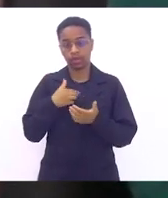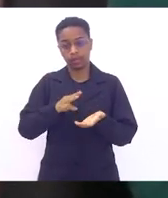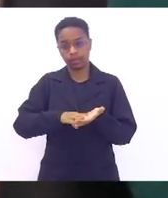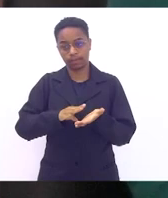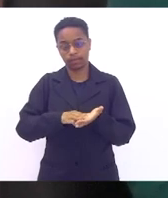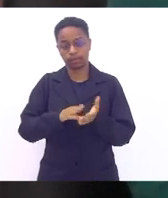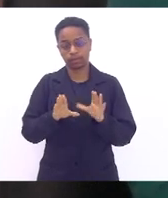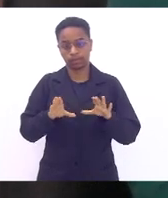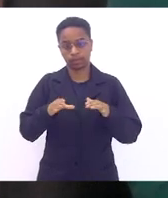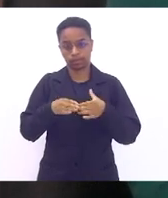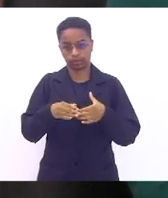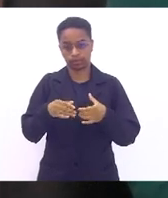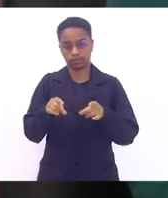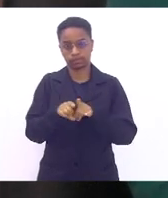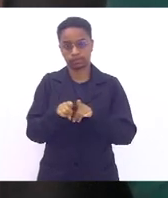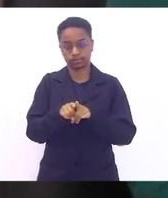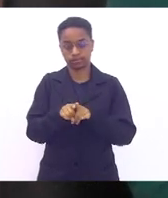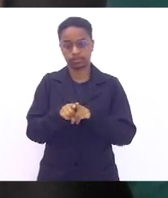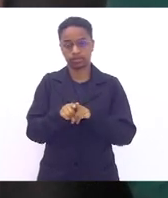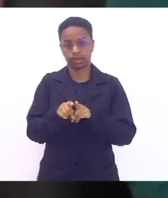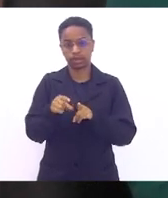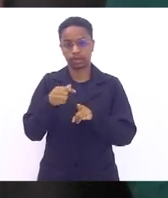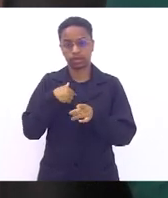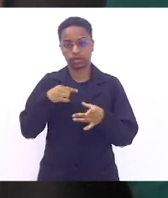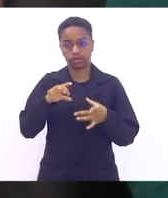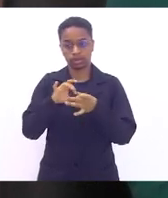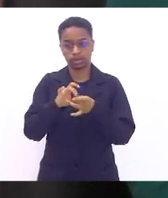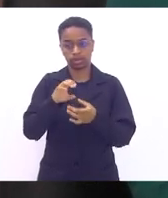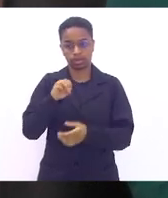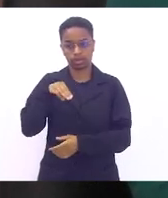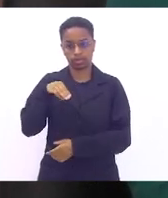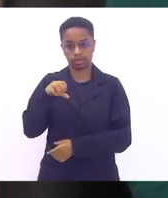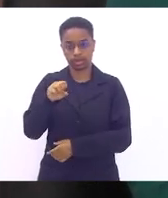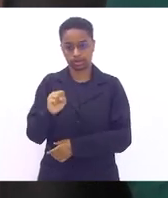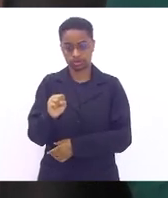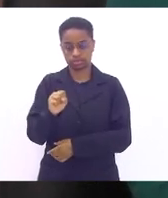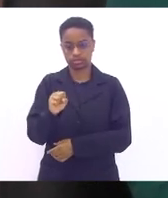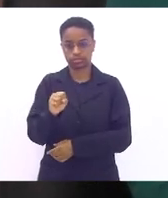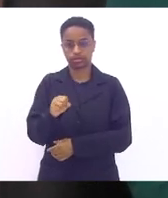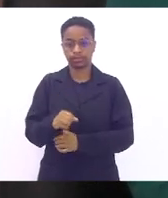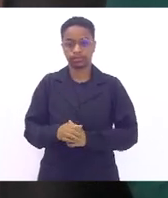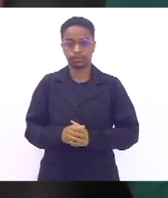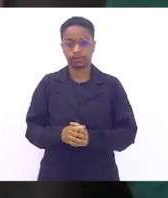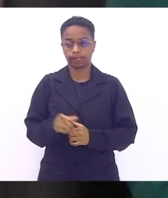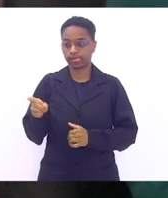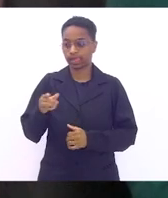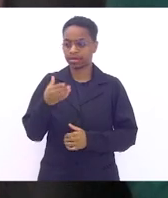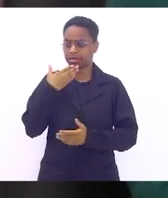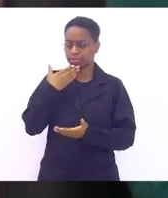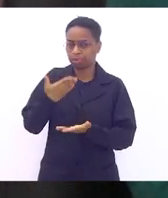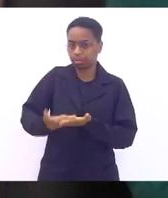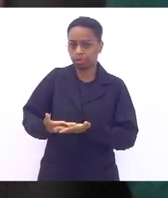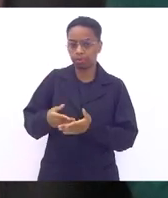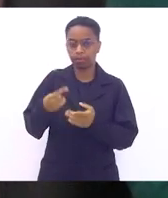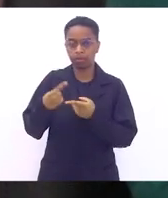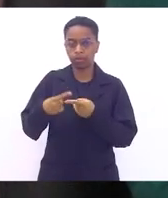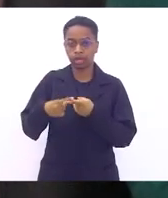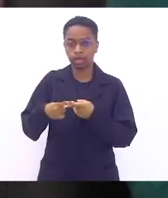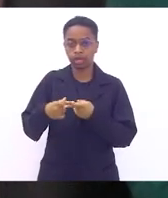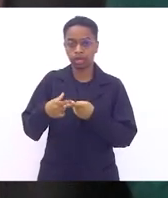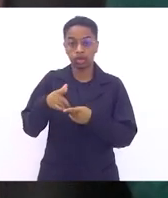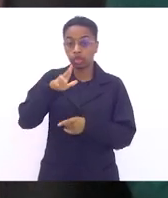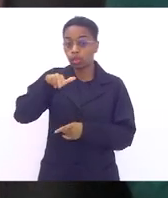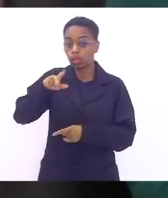do diretor-geral da OMS pela Força-Tarefa da Sociedade Civil, ela ficou absolutamente espantada, porque não há